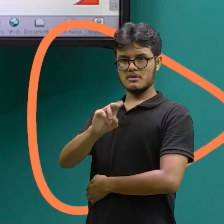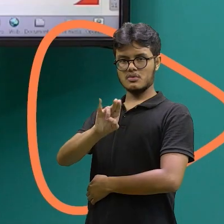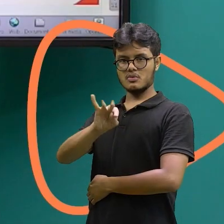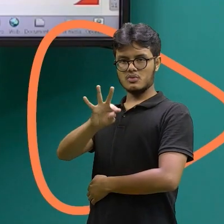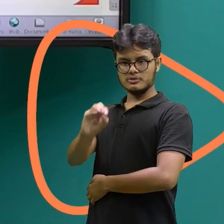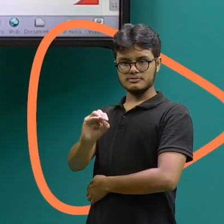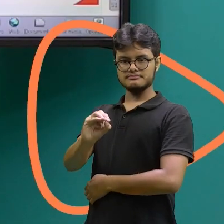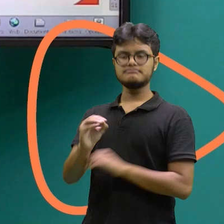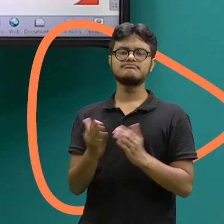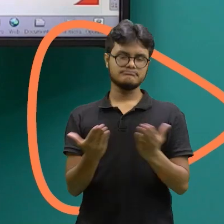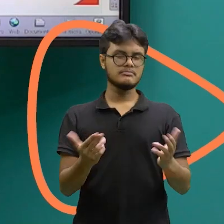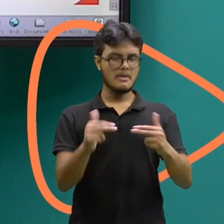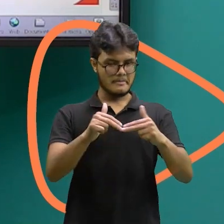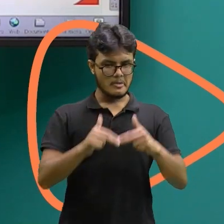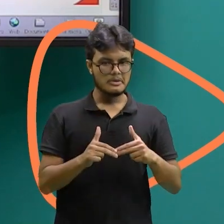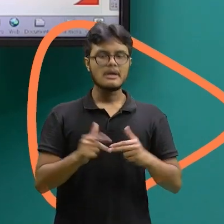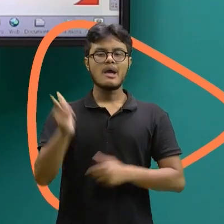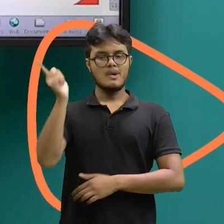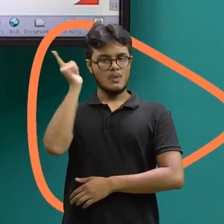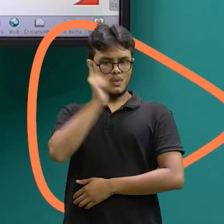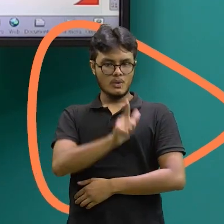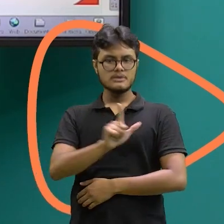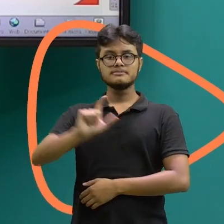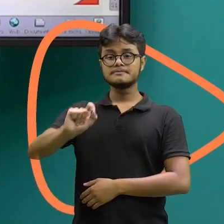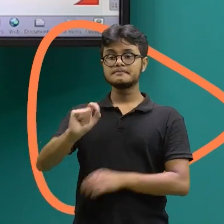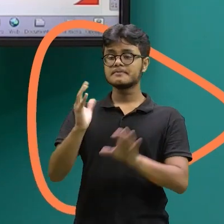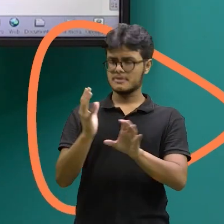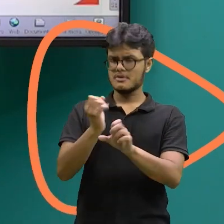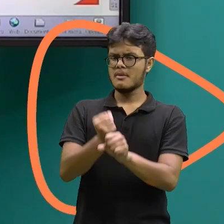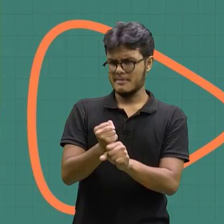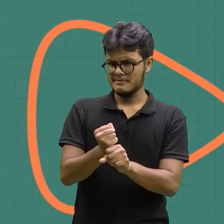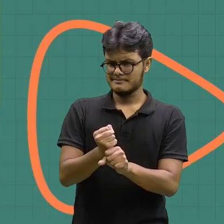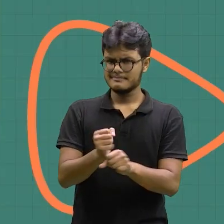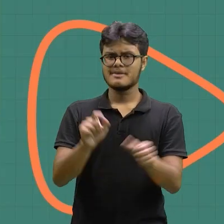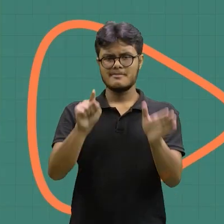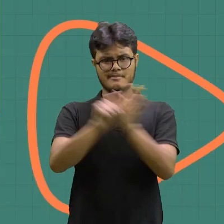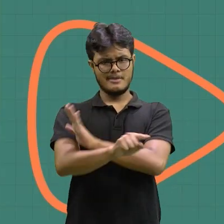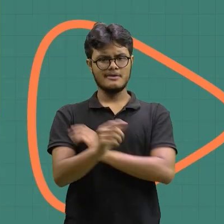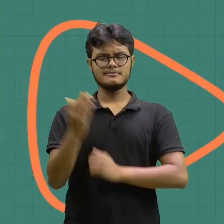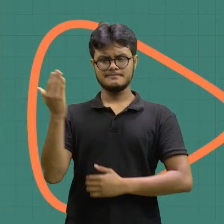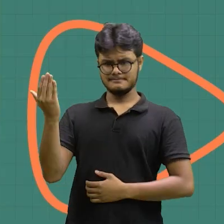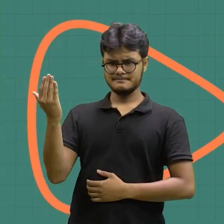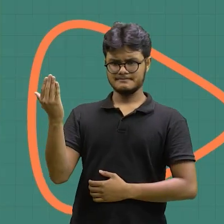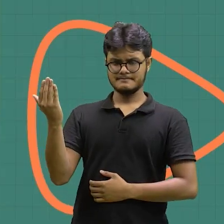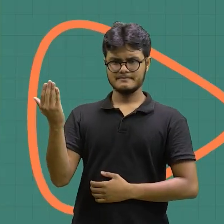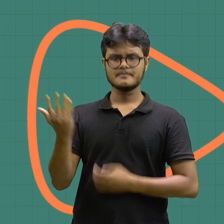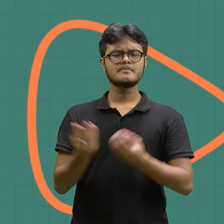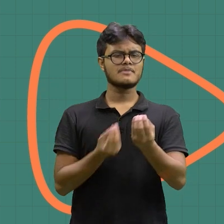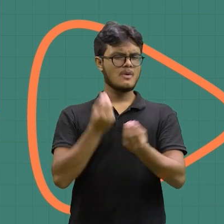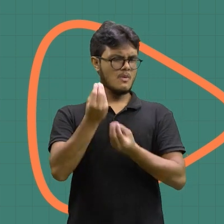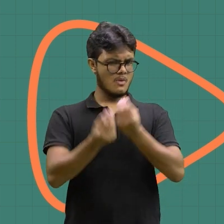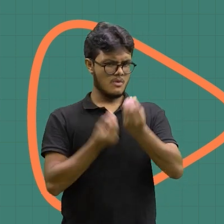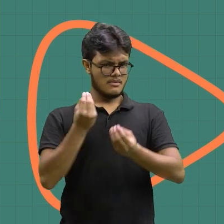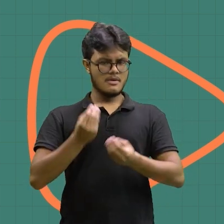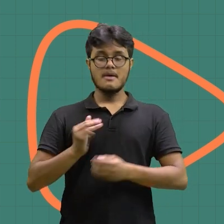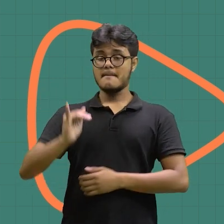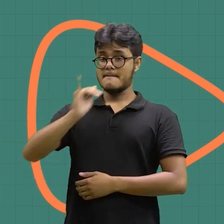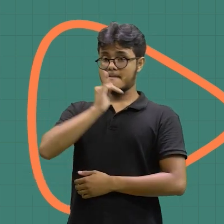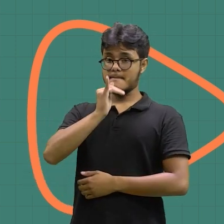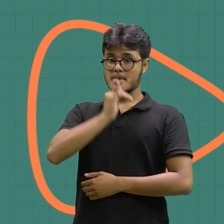interna. Com isso, a gente consegue resolver o problema. A resolução do problema, ela se